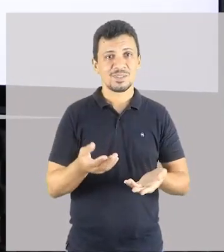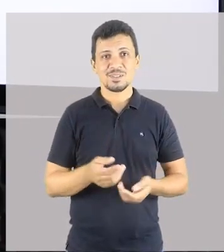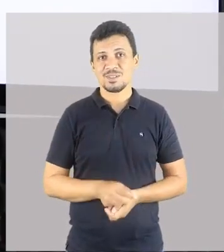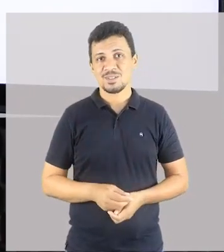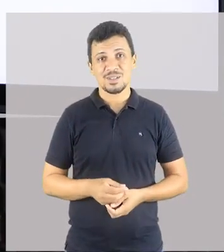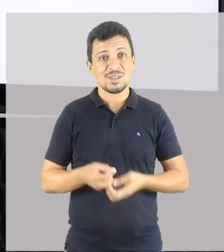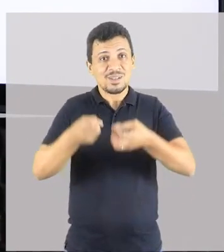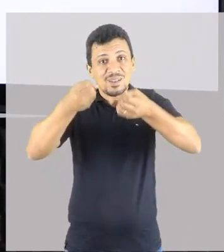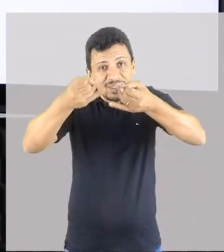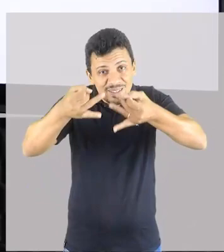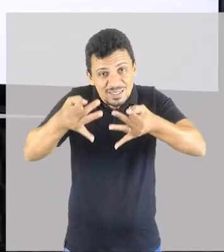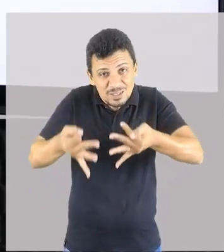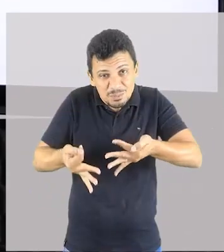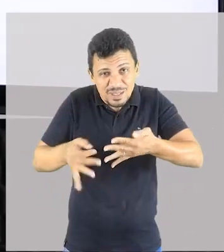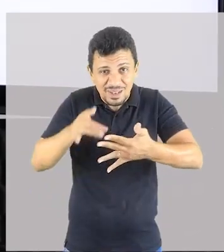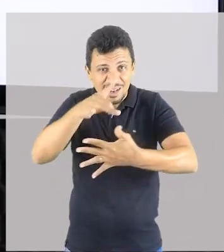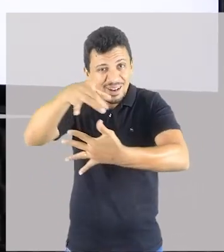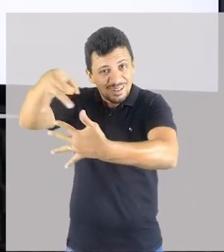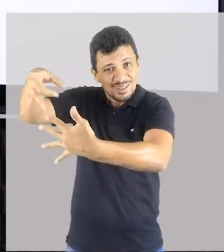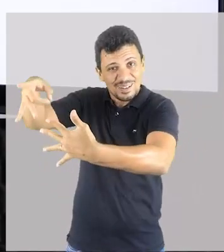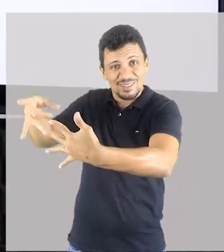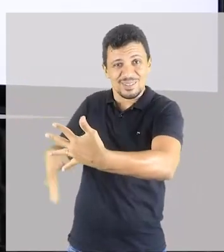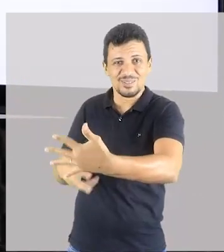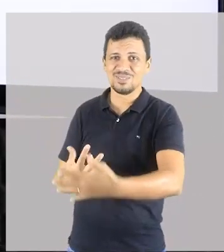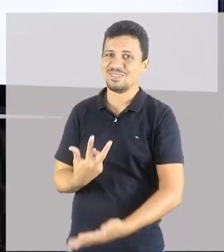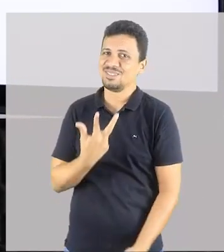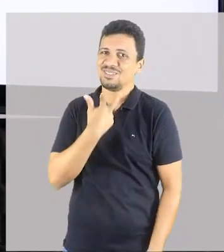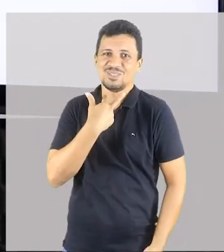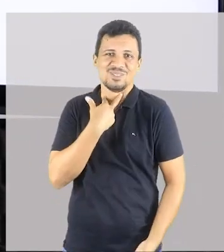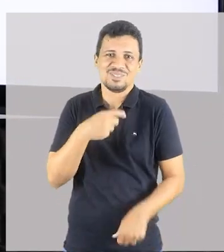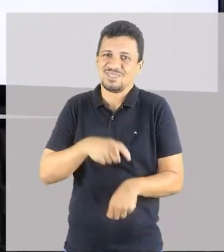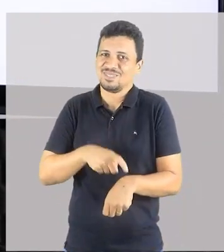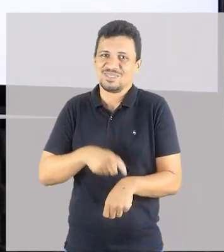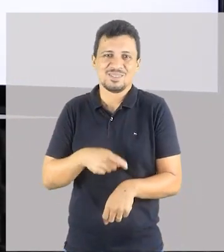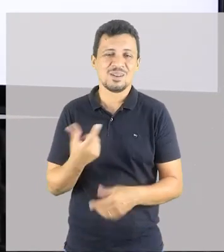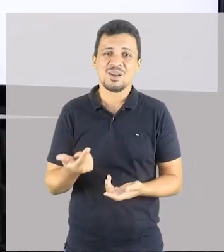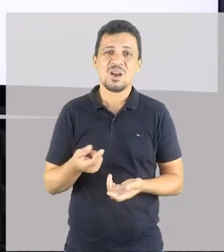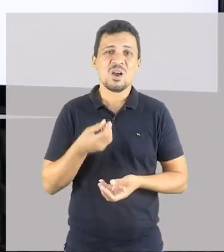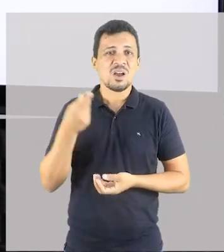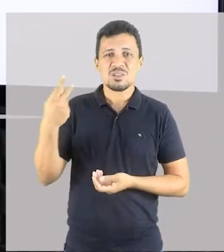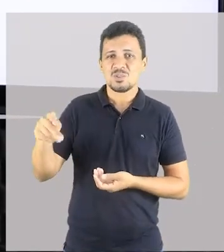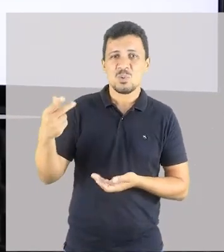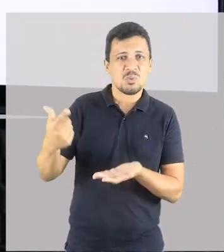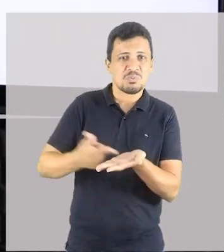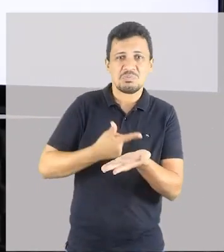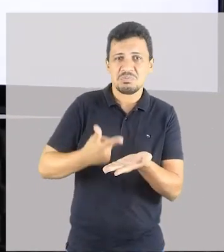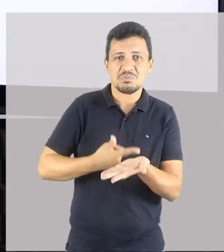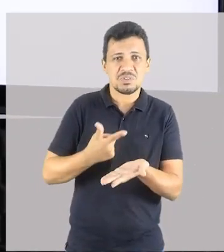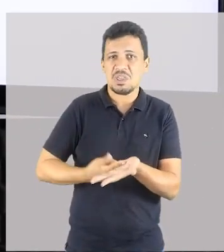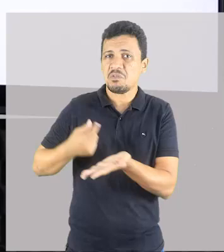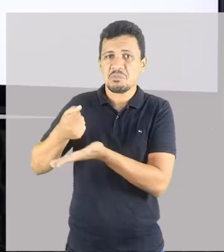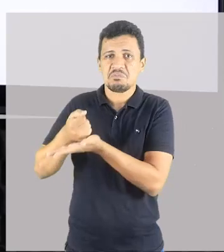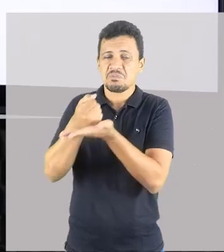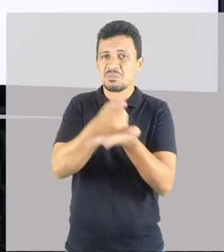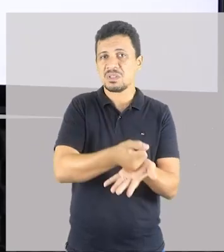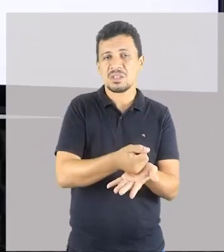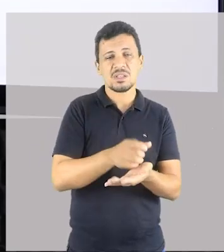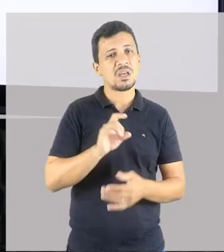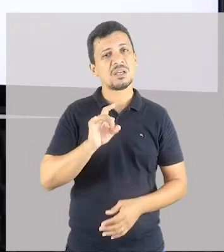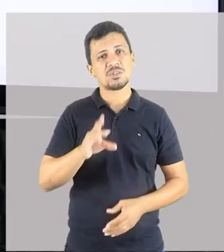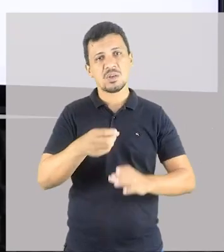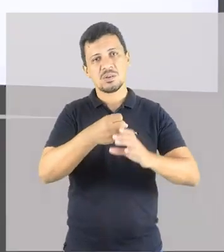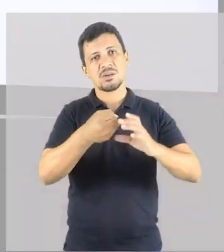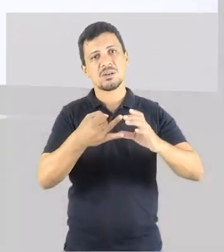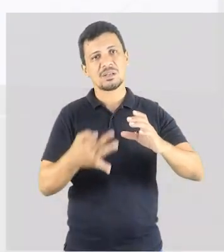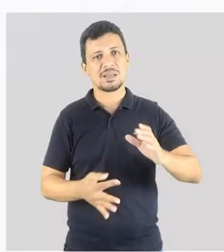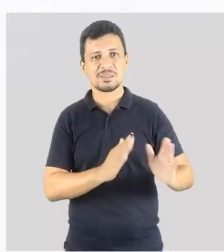gente discorrer sobre esses autores aqui, sobre as suas obras, né, sobre as suas contribuições, é mais a caracterização mesmo